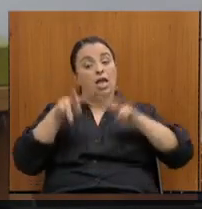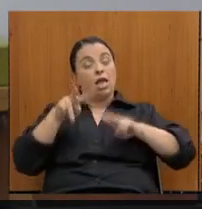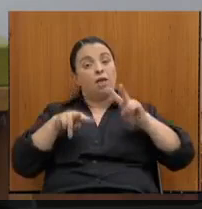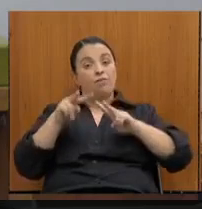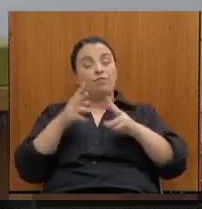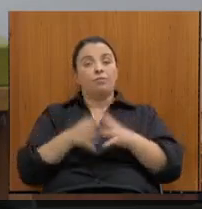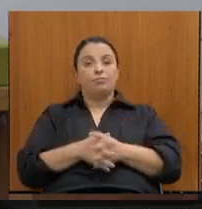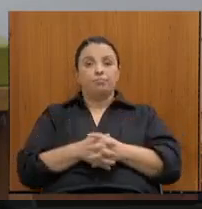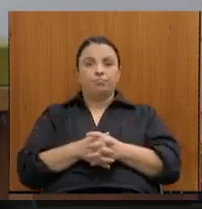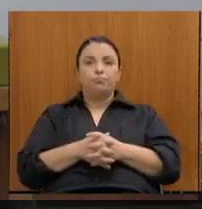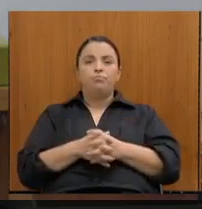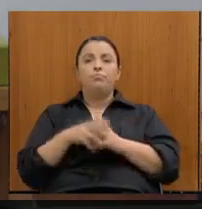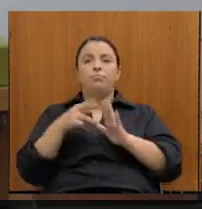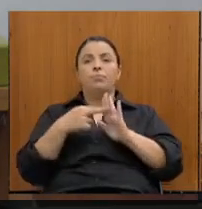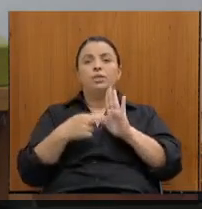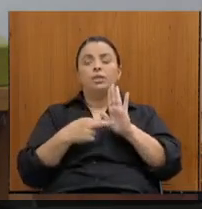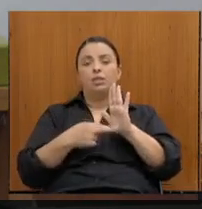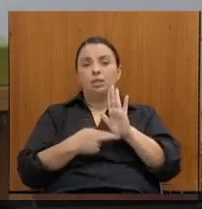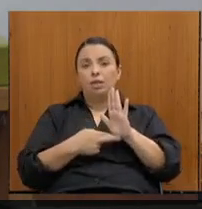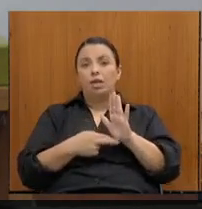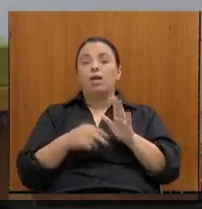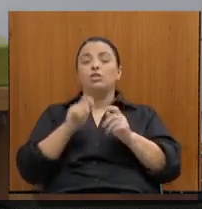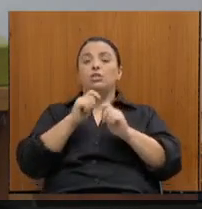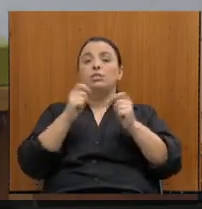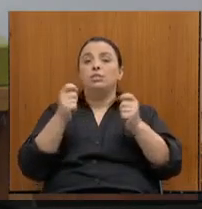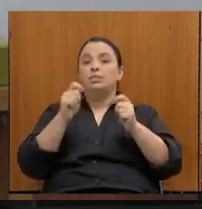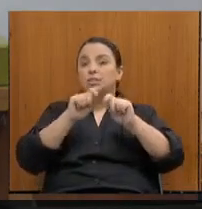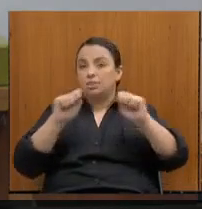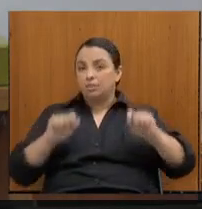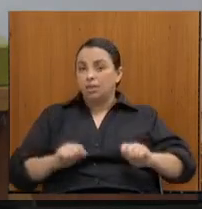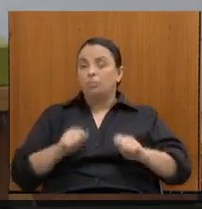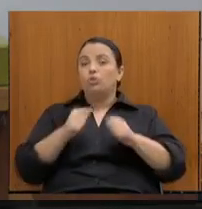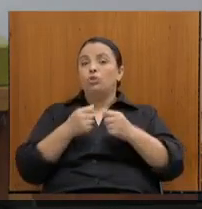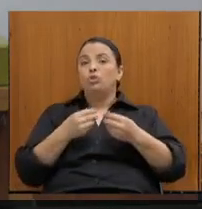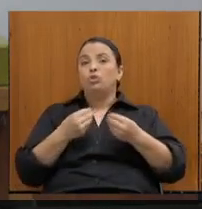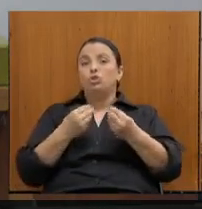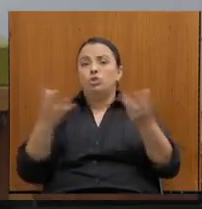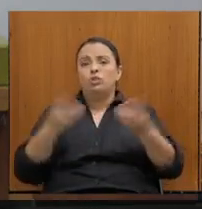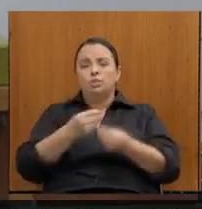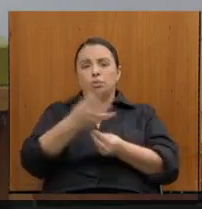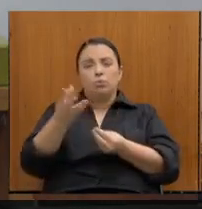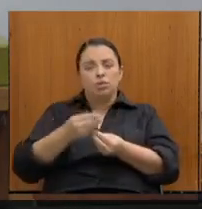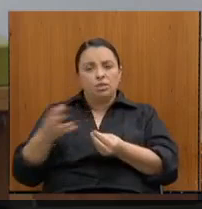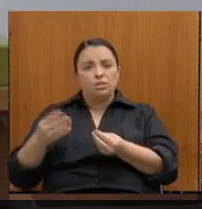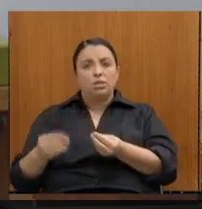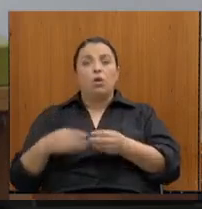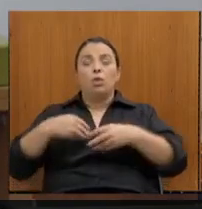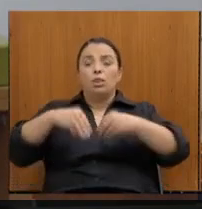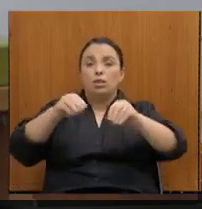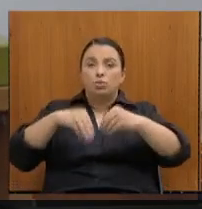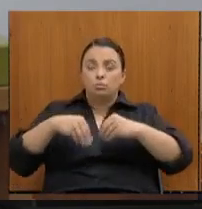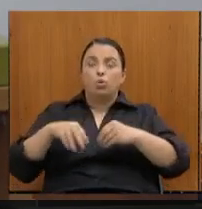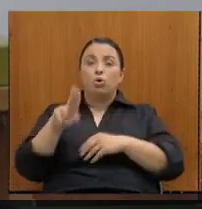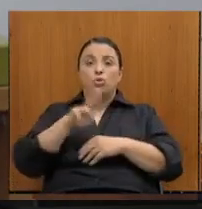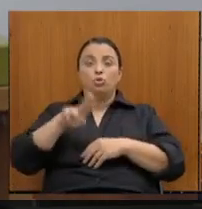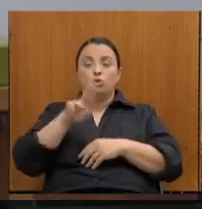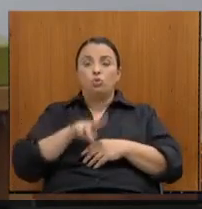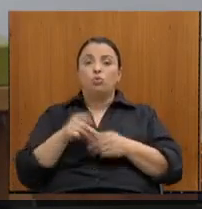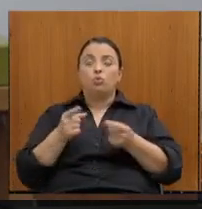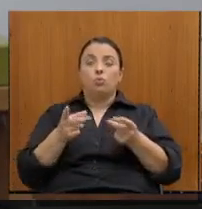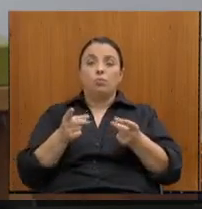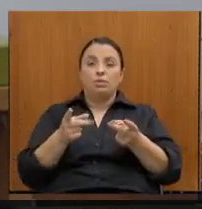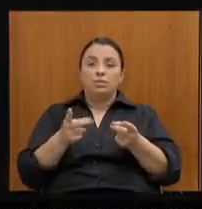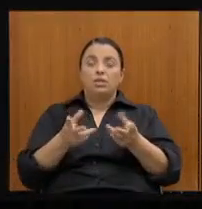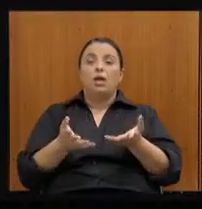consumidores sistemas de Distribuição e transmissão transporte e uso industrial mais uma vez falando dentro do